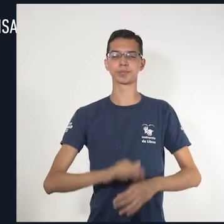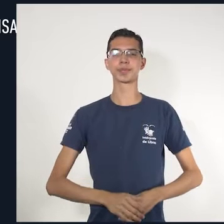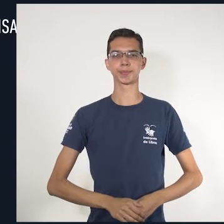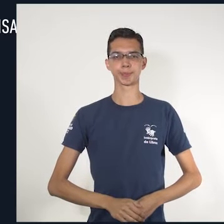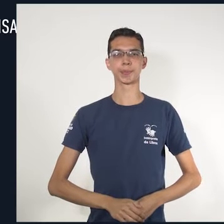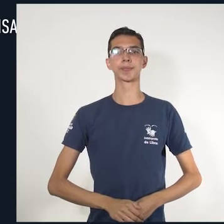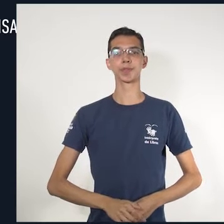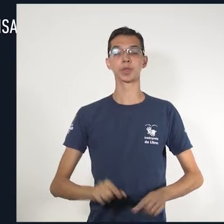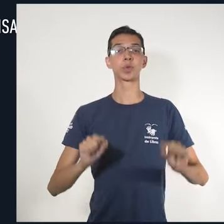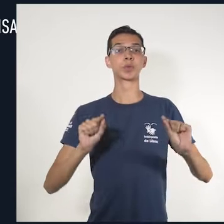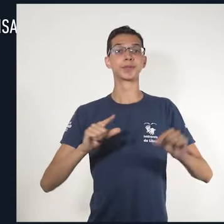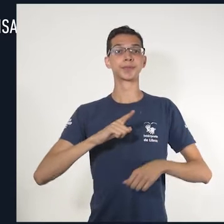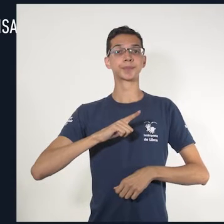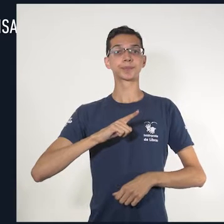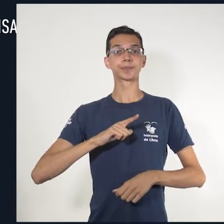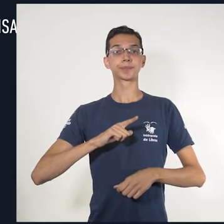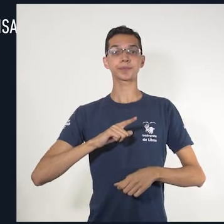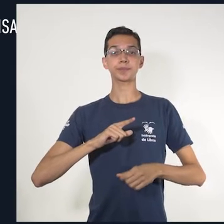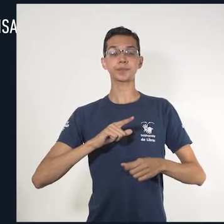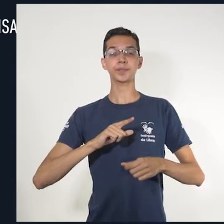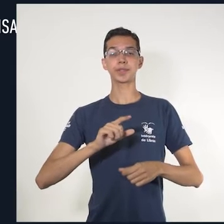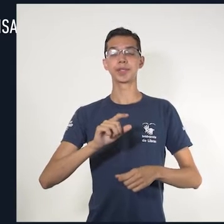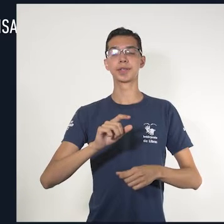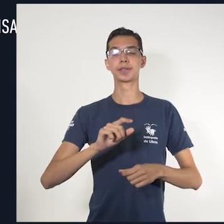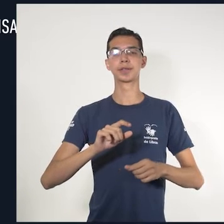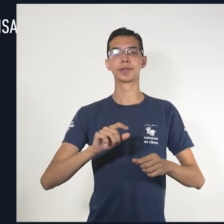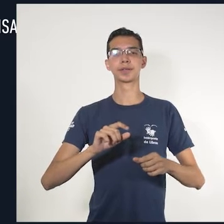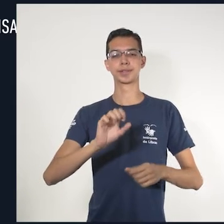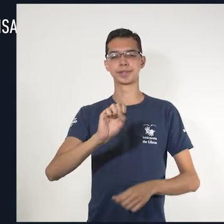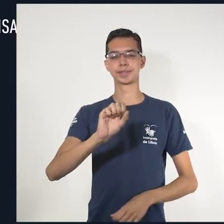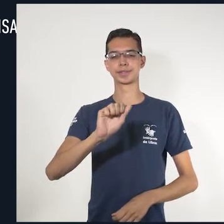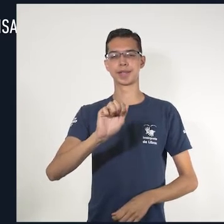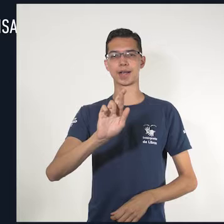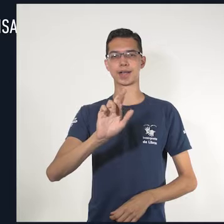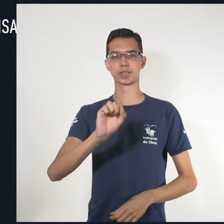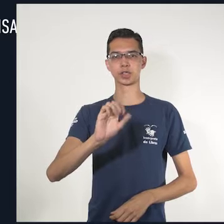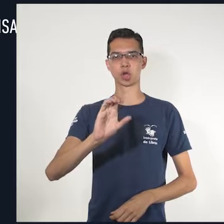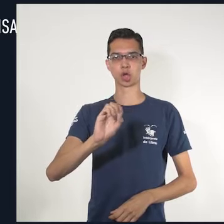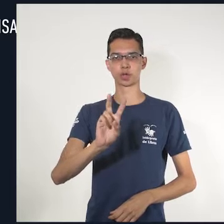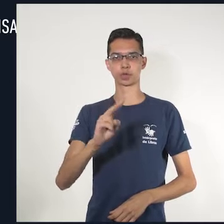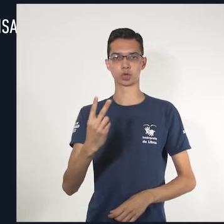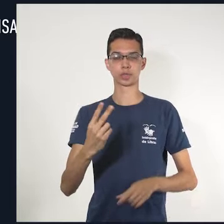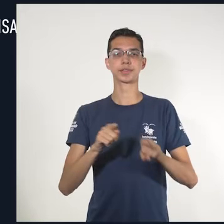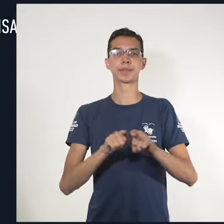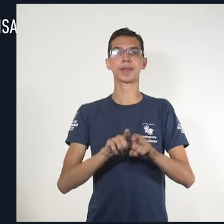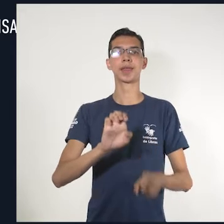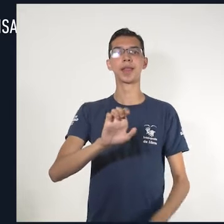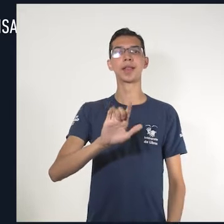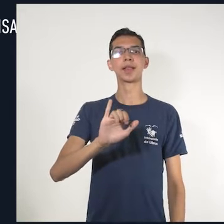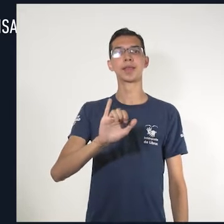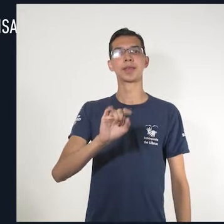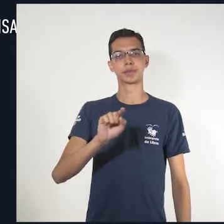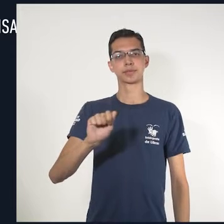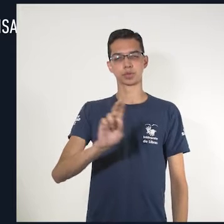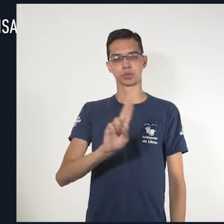imunoenzimático, anti-SARS-CoV-2, e o ELISA, né? E também, que é o